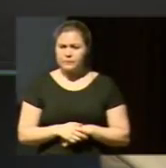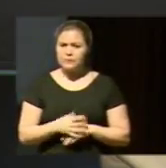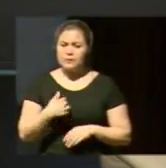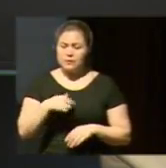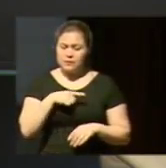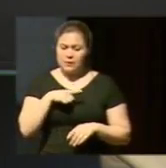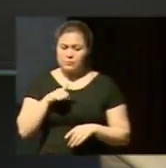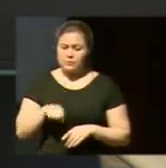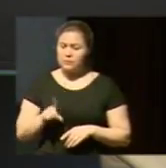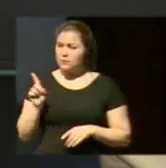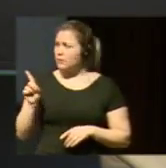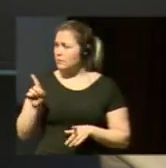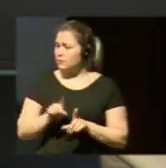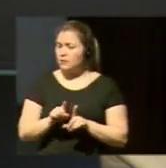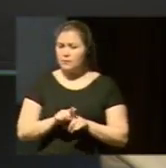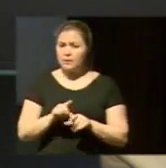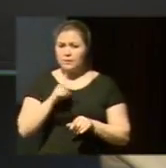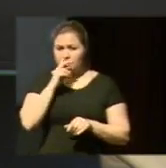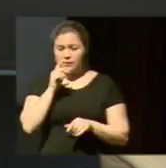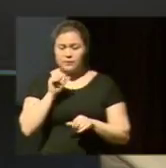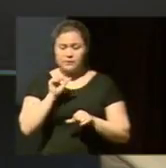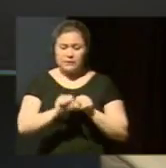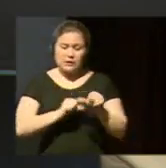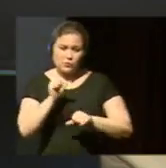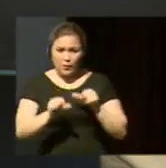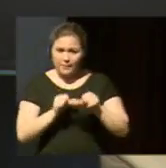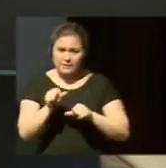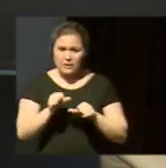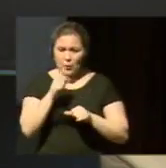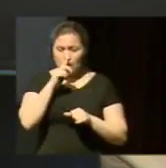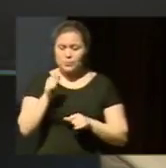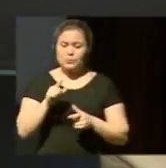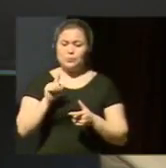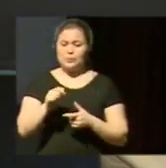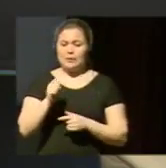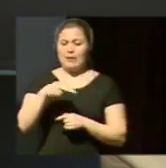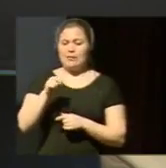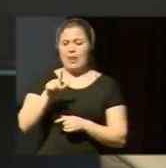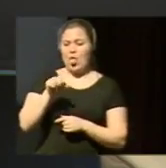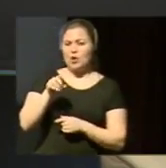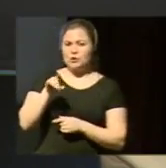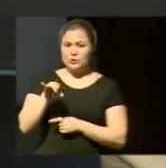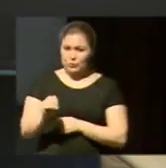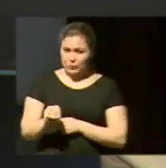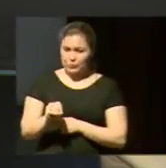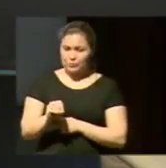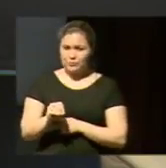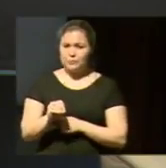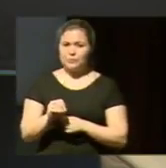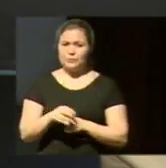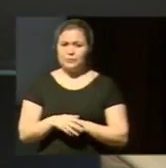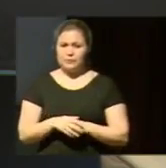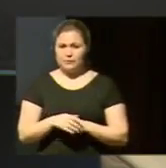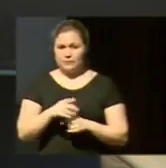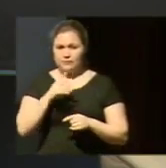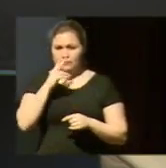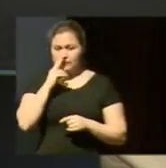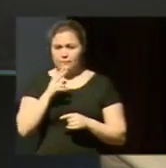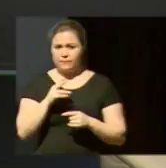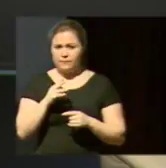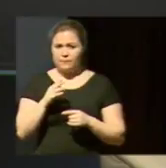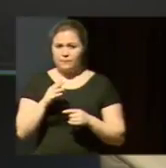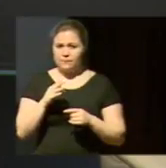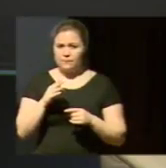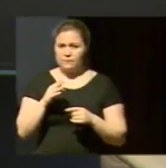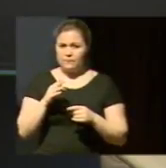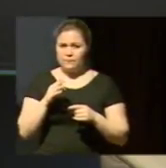Temos aqui uma transformação do analógico fez